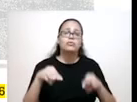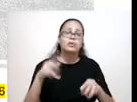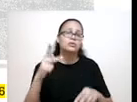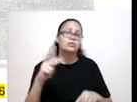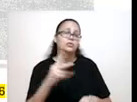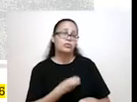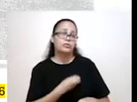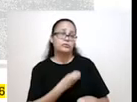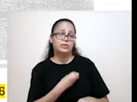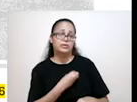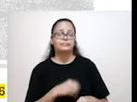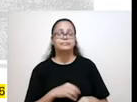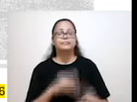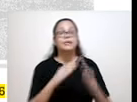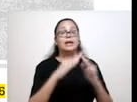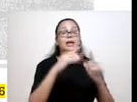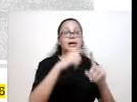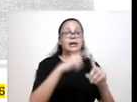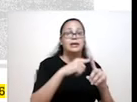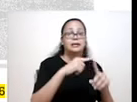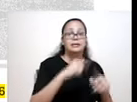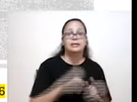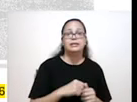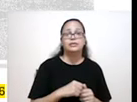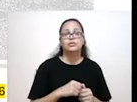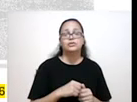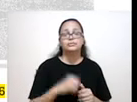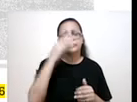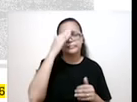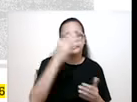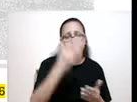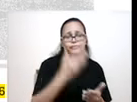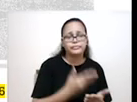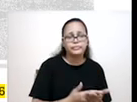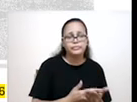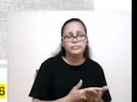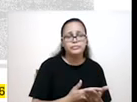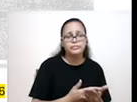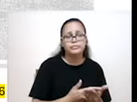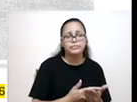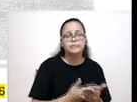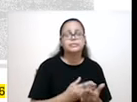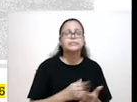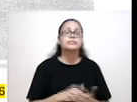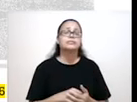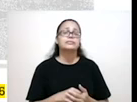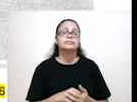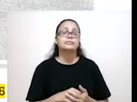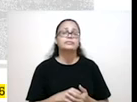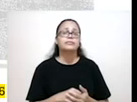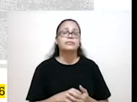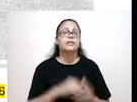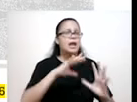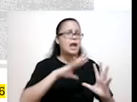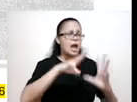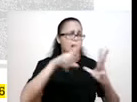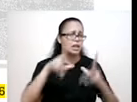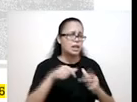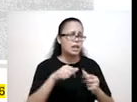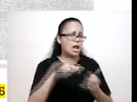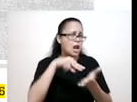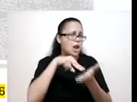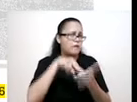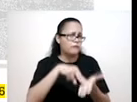Igreja defendia a teoria geocêntrica do grego Ptolomeu, que de acordo com esse autor da Antiguidade, a Terra era fixa